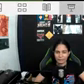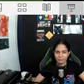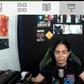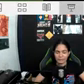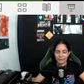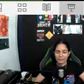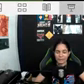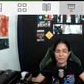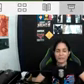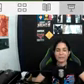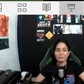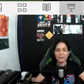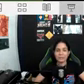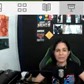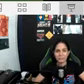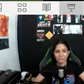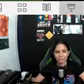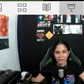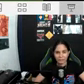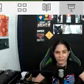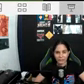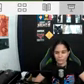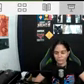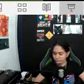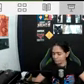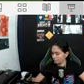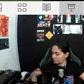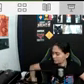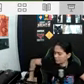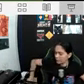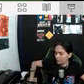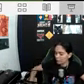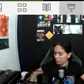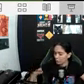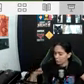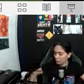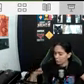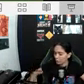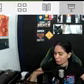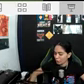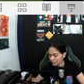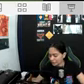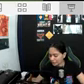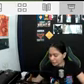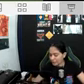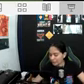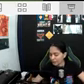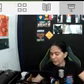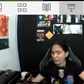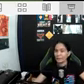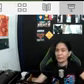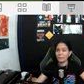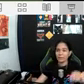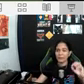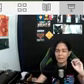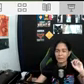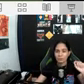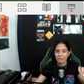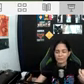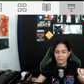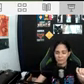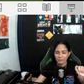você passando a pomada A, ela elimine a verruga, tá? Só que ela